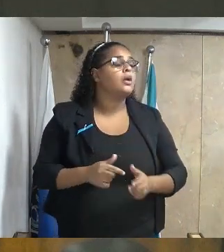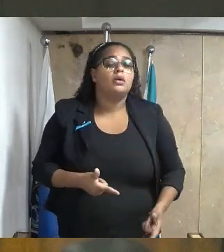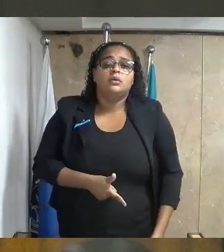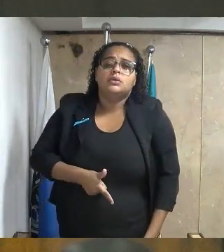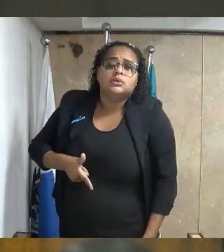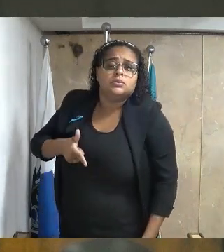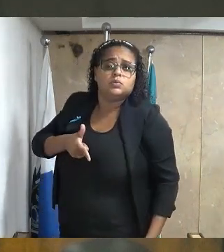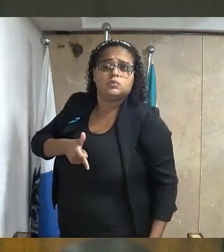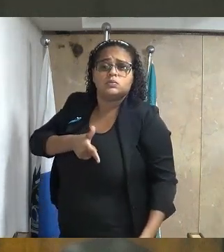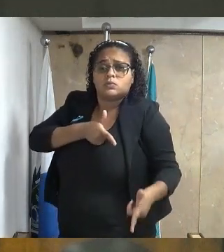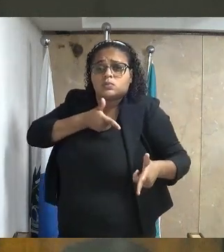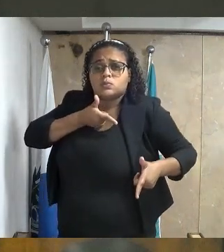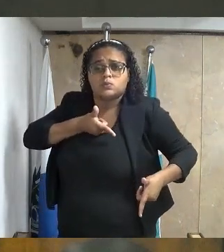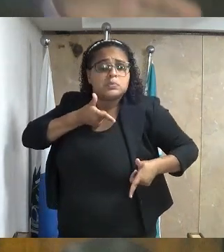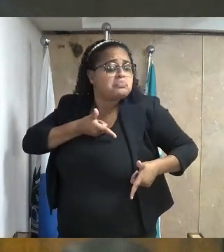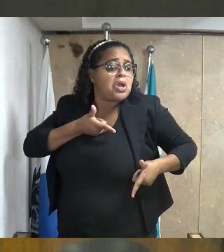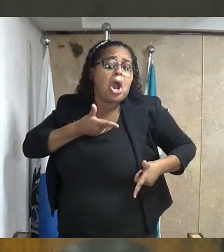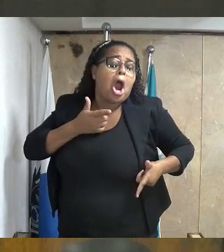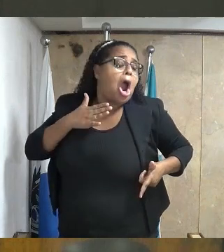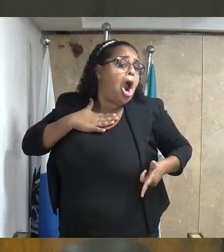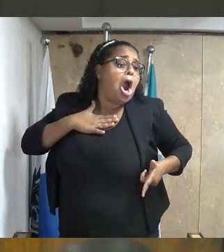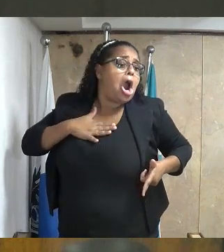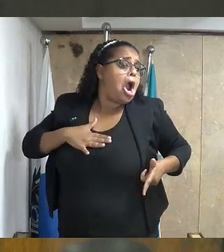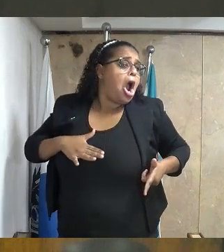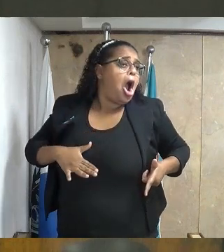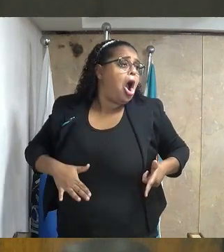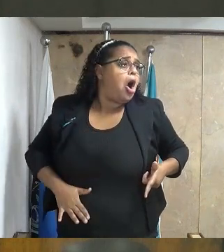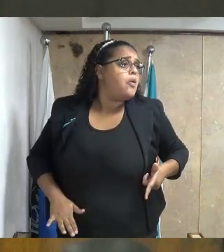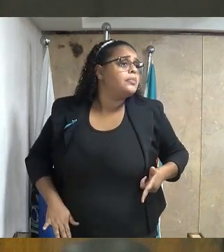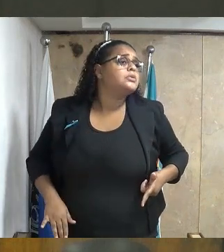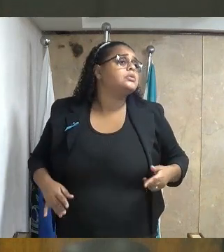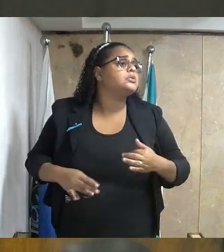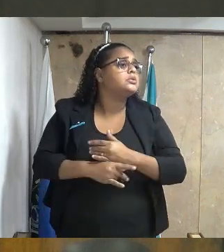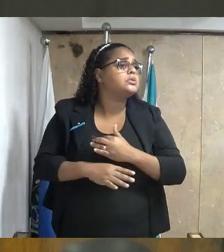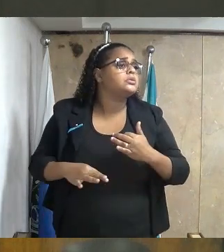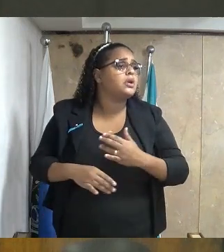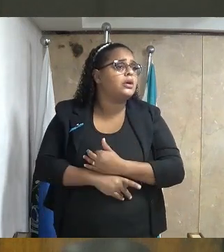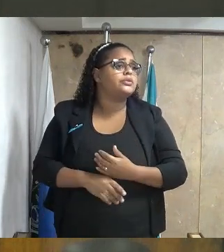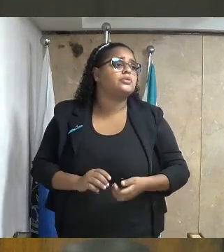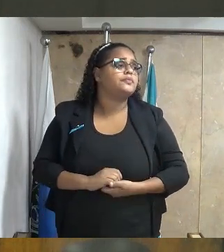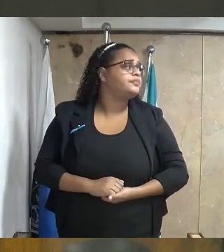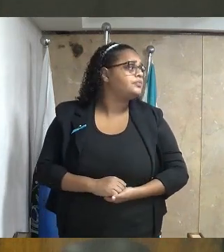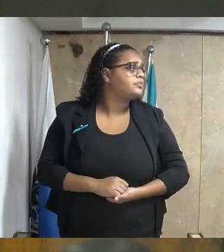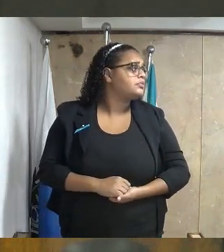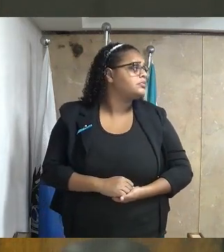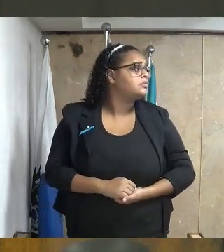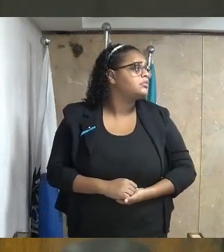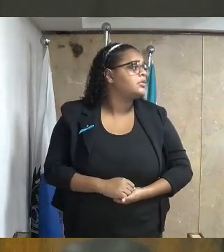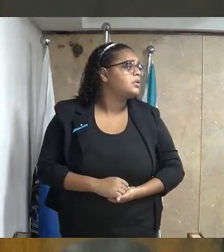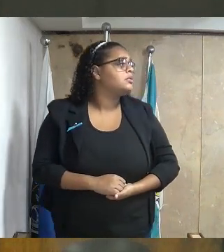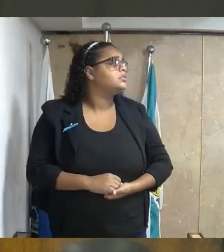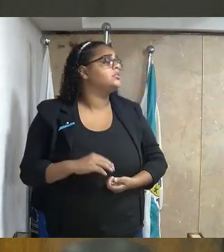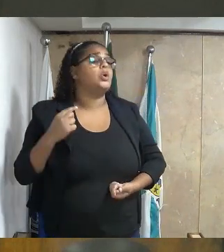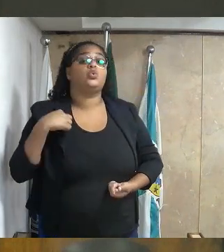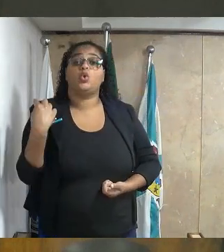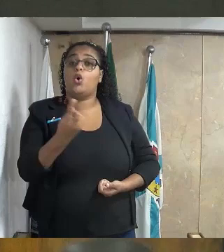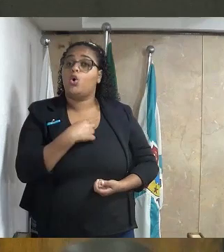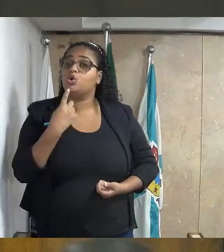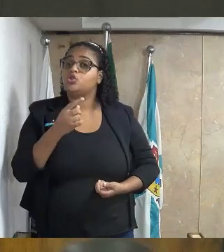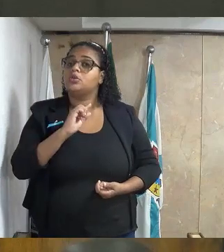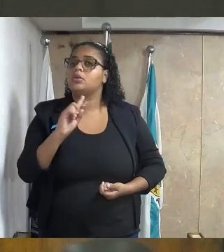fuzil tranquilamente sobre a cidade, na cidade, e nós